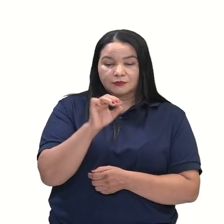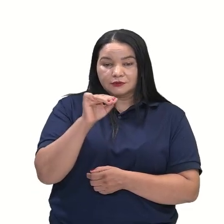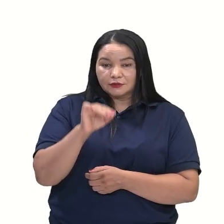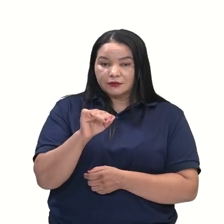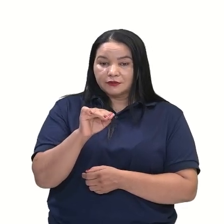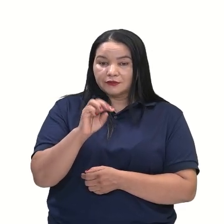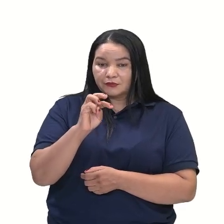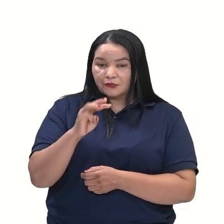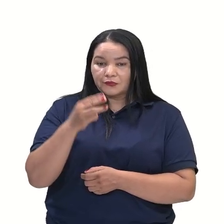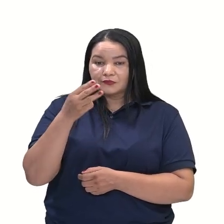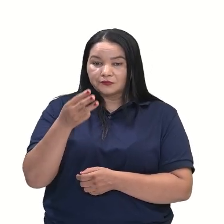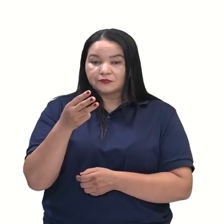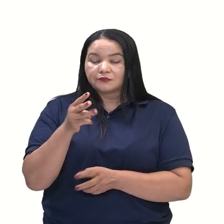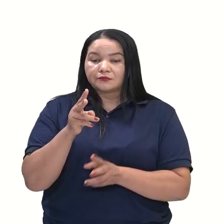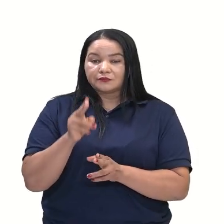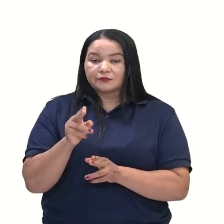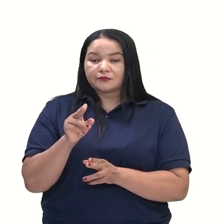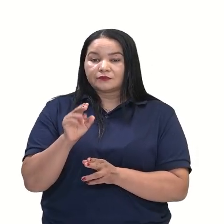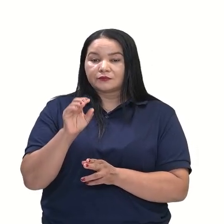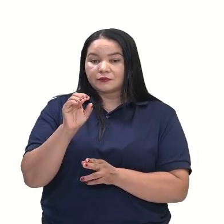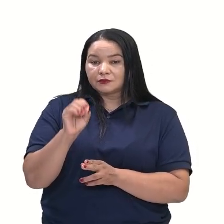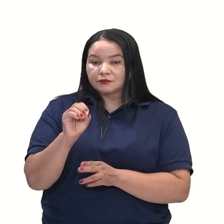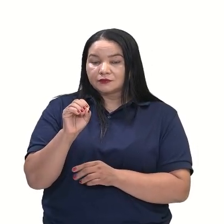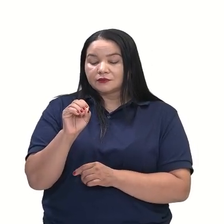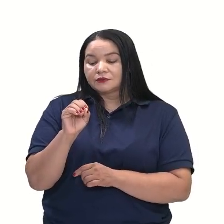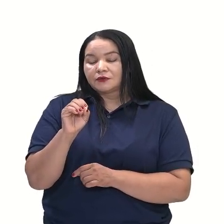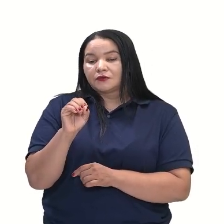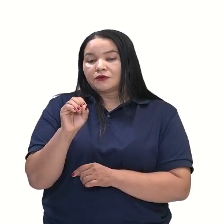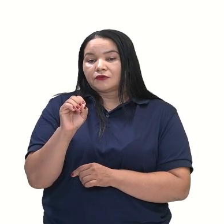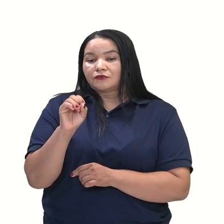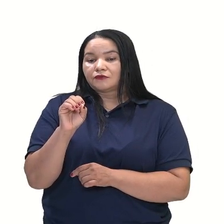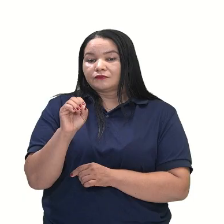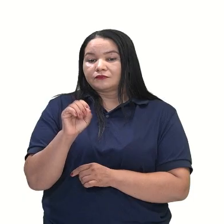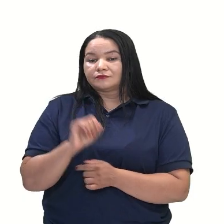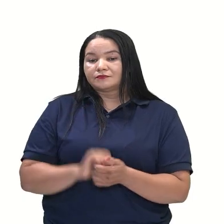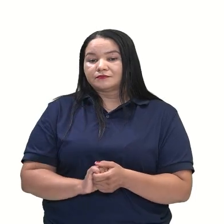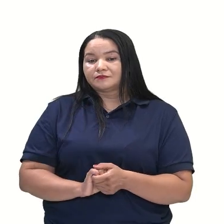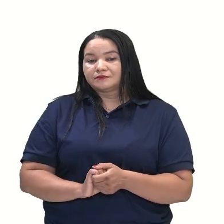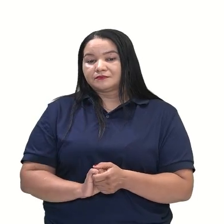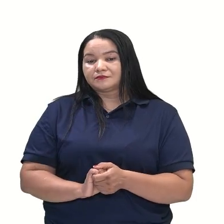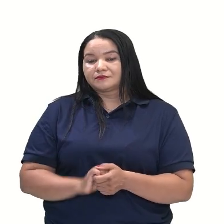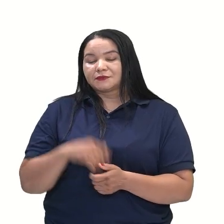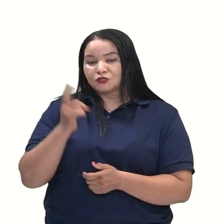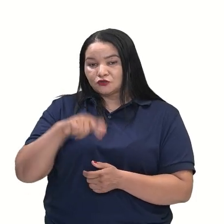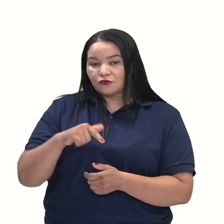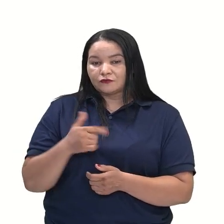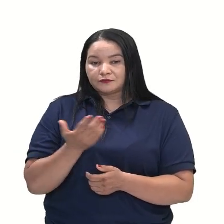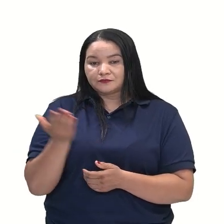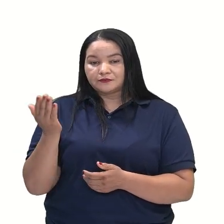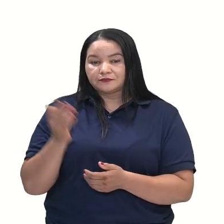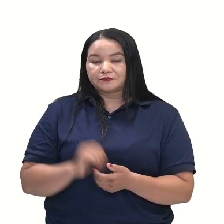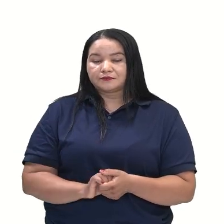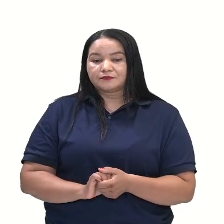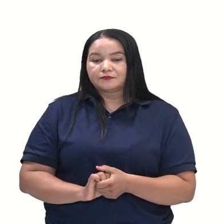centímetro corresponde ali, ou que 1 centímetro